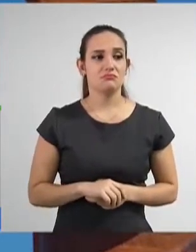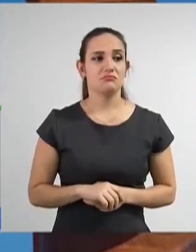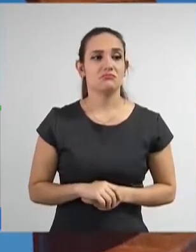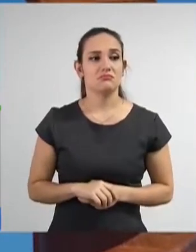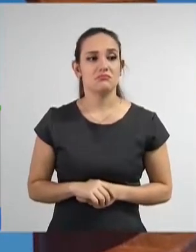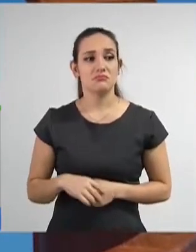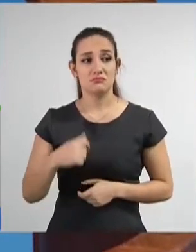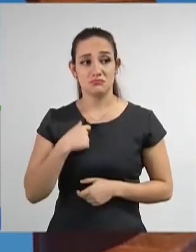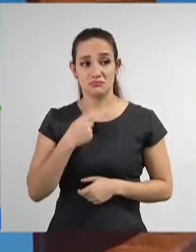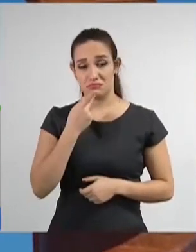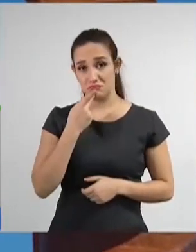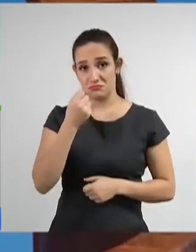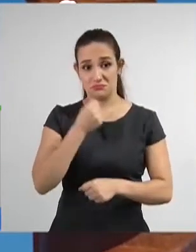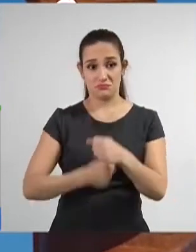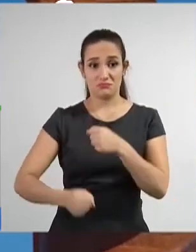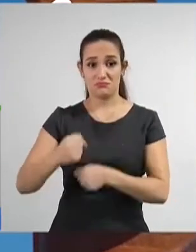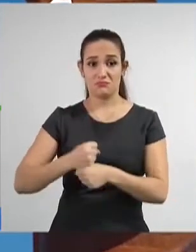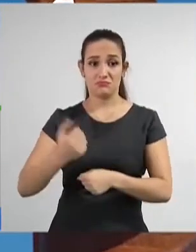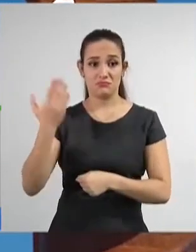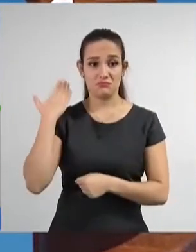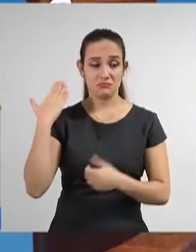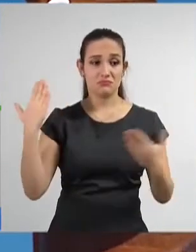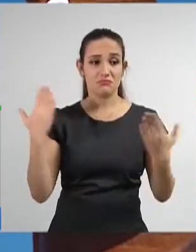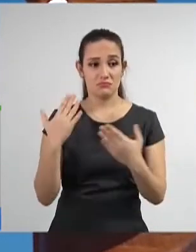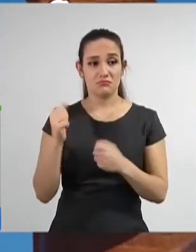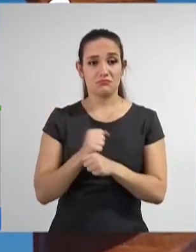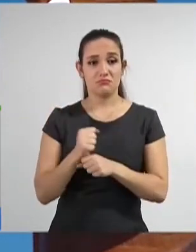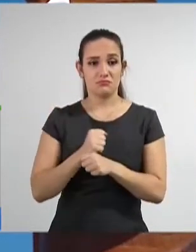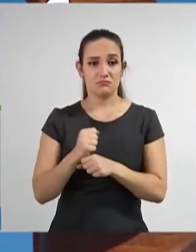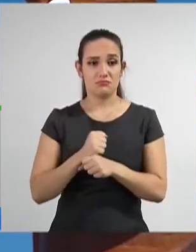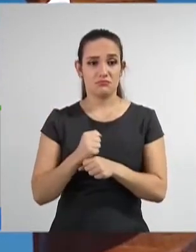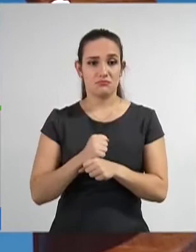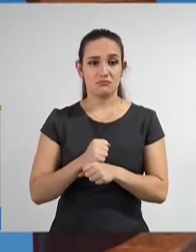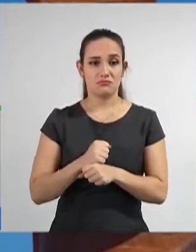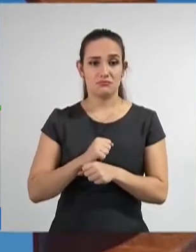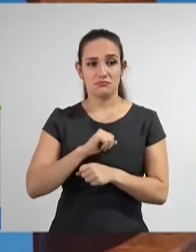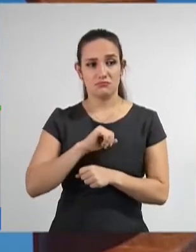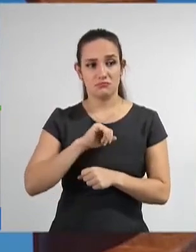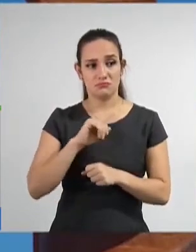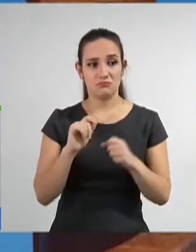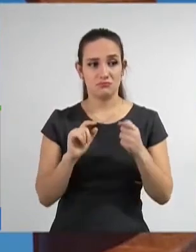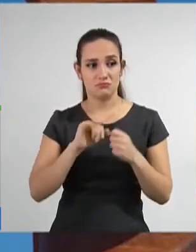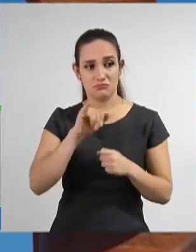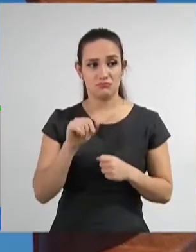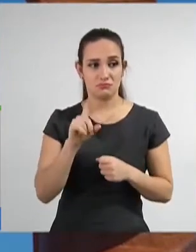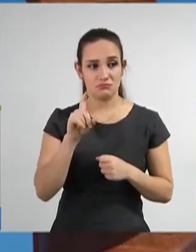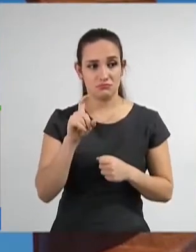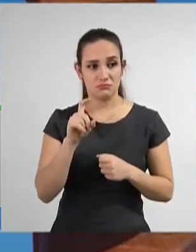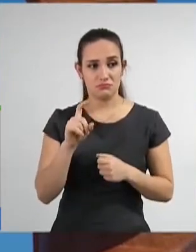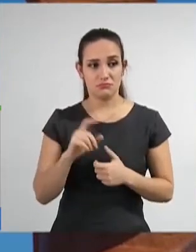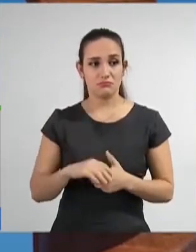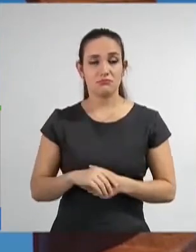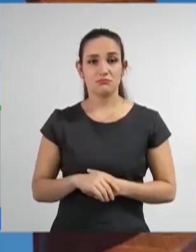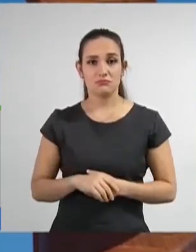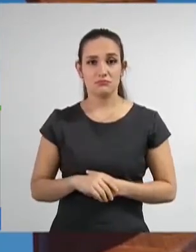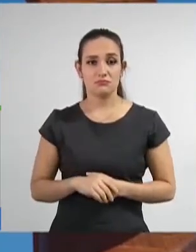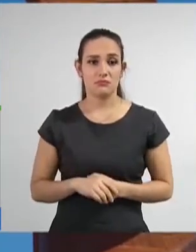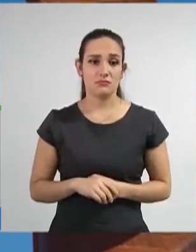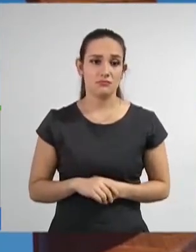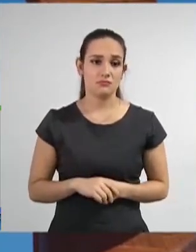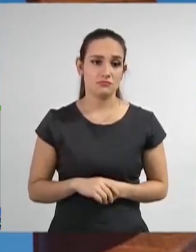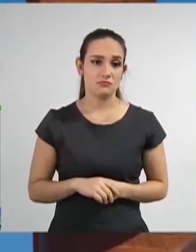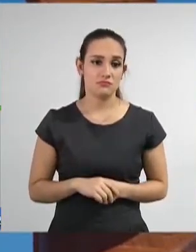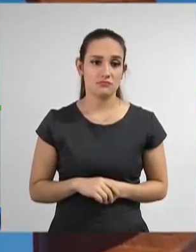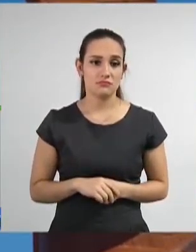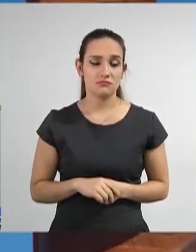do ano passado, do início desse ano, janeiro de 2019, segundo o Detran... deputado. Pois não,